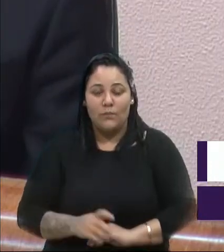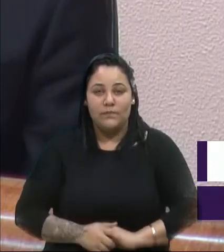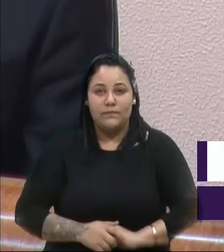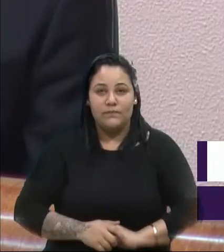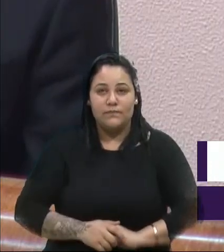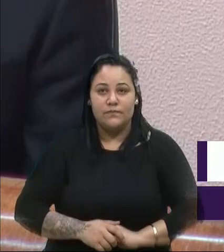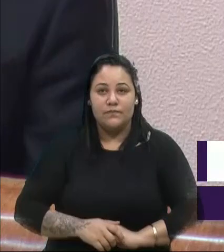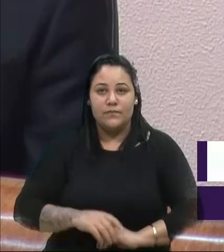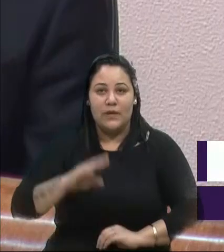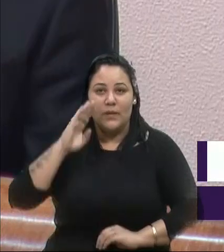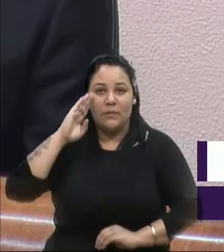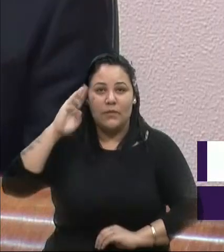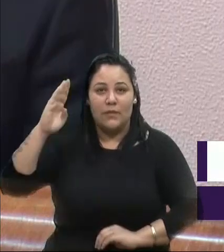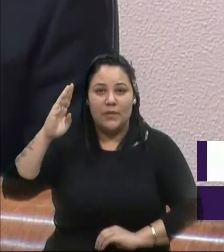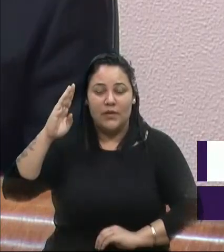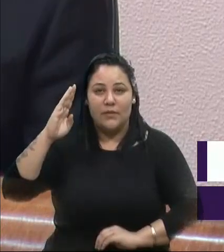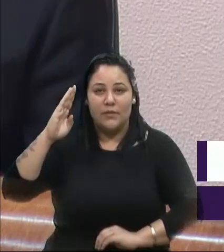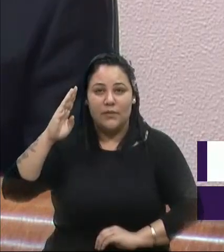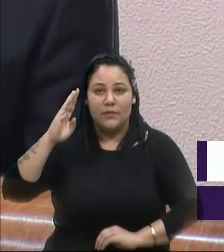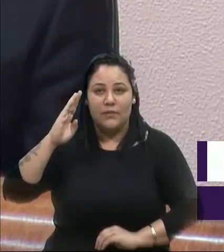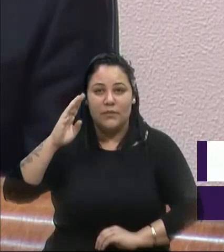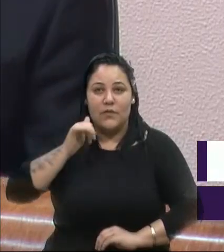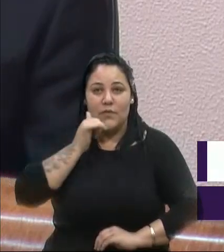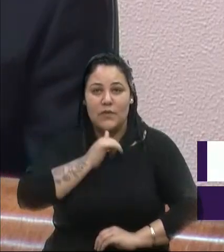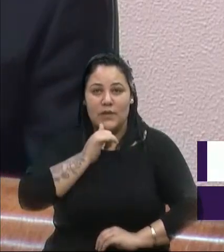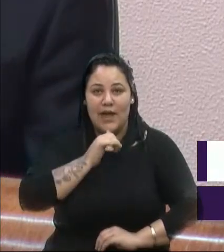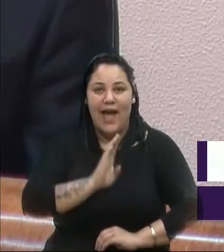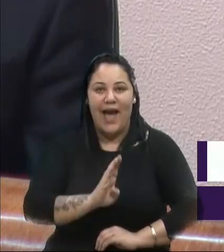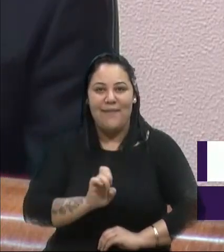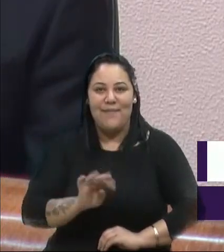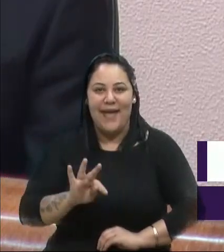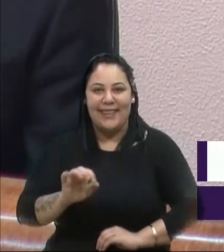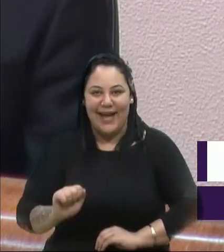Juventude, Roberta Rosa, a Beta,